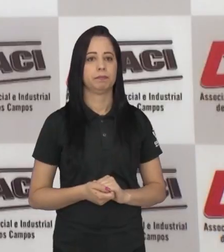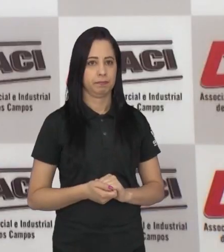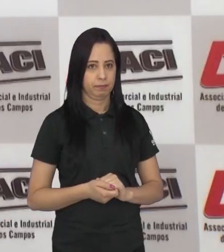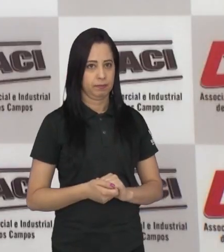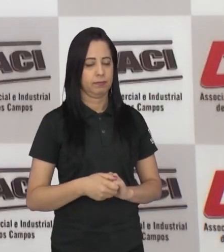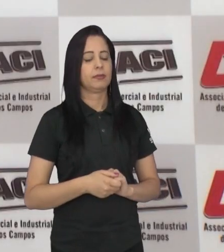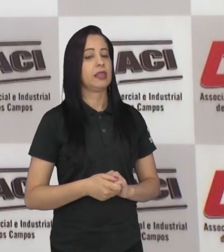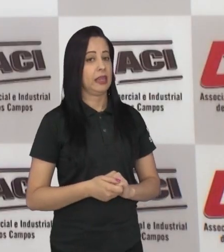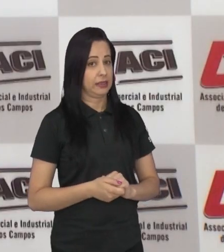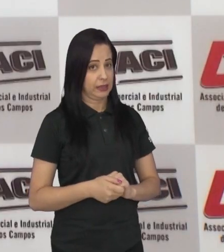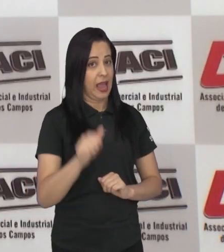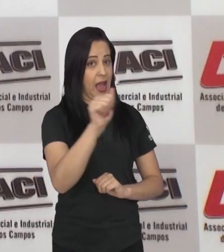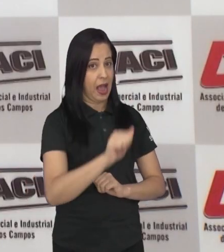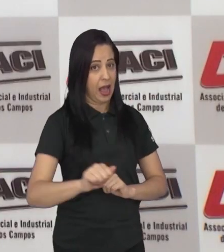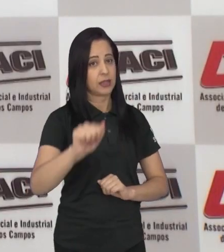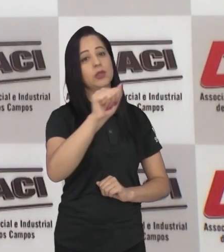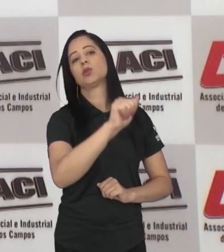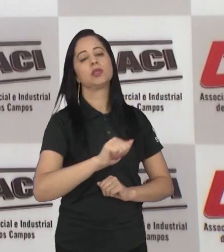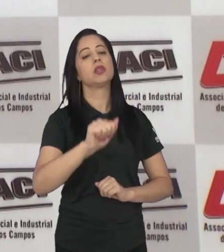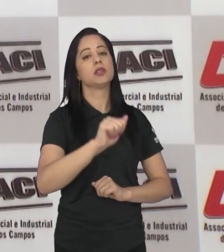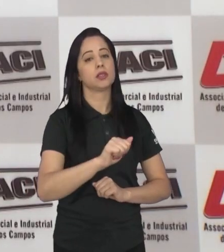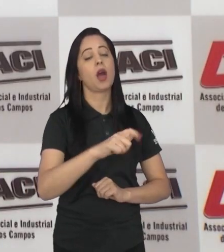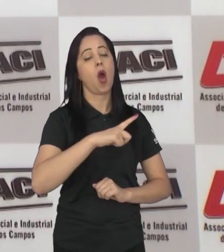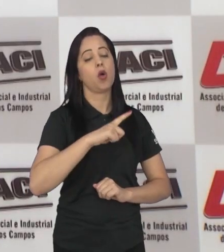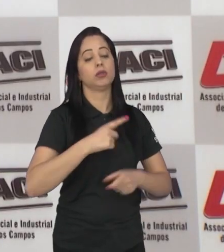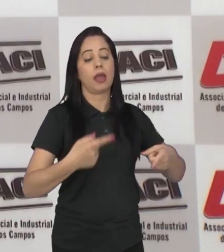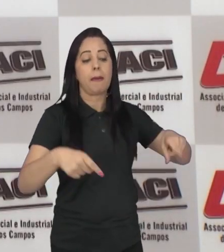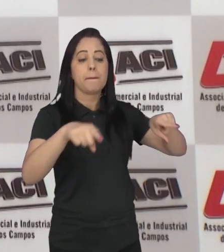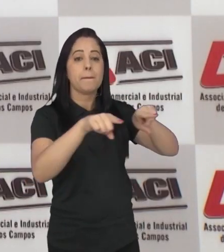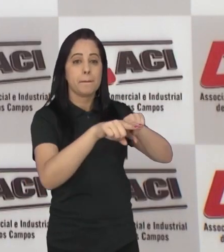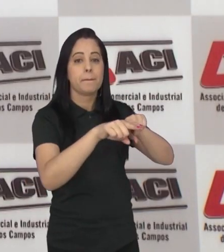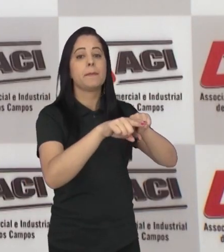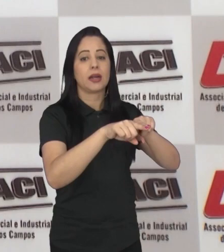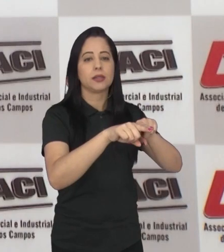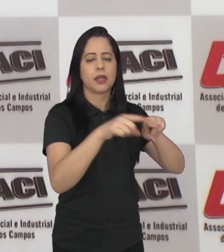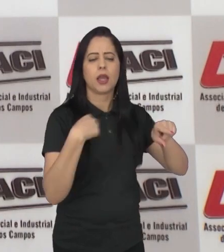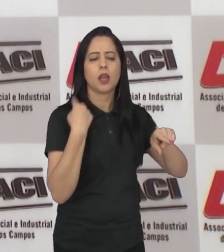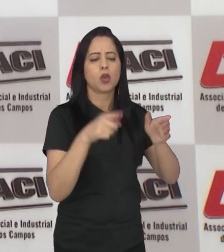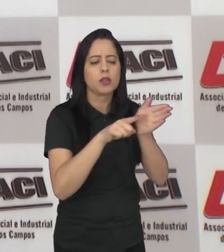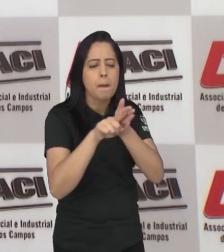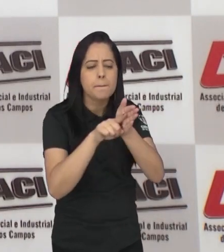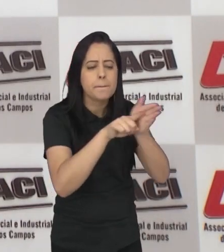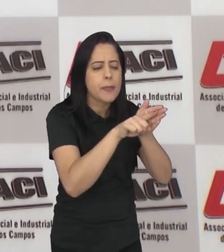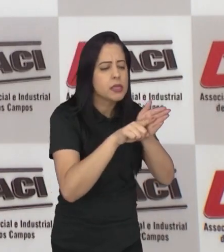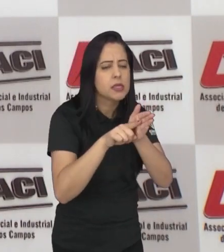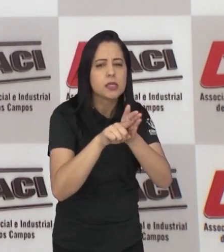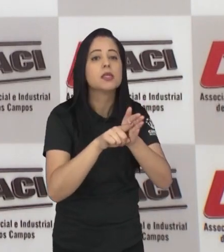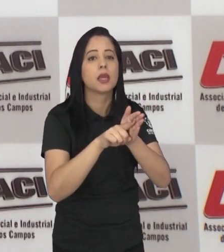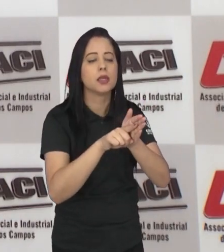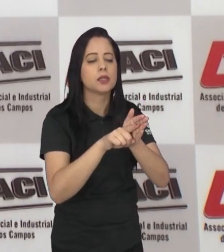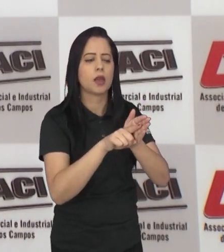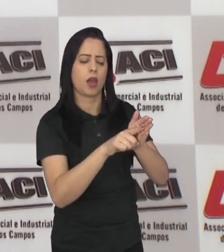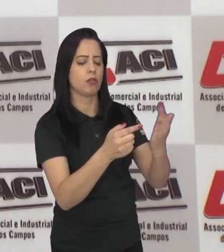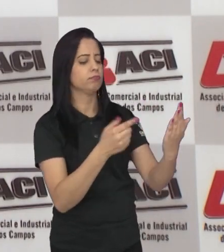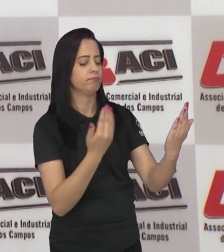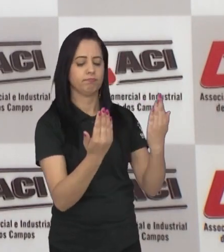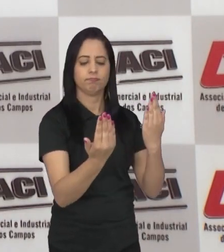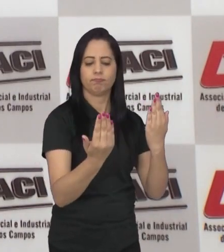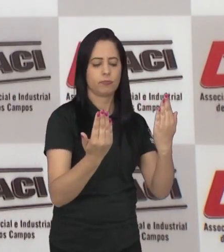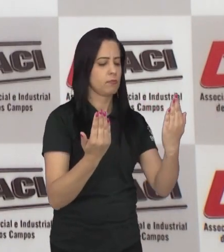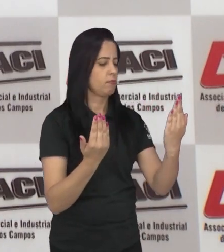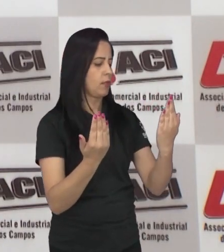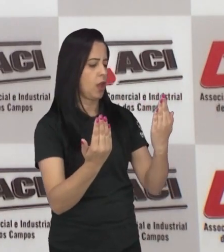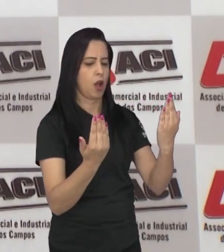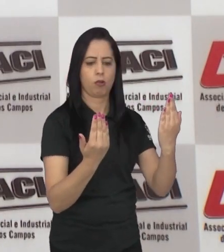Olha, a expectativa é muito boa. A Associação Comercial tem uma parceria com o Instituto NUPES, então nós contratamos algumas pesquisas durante o ano, e